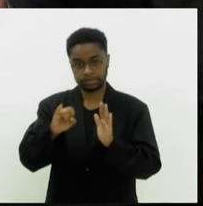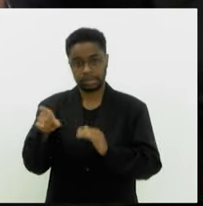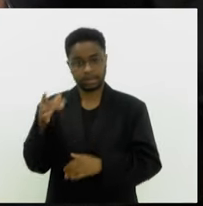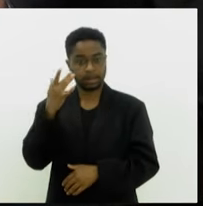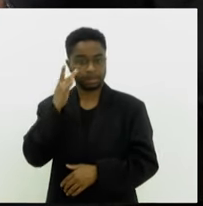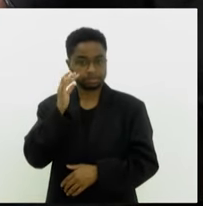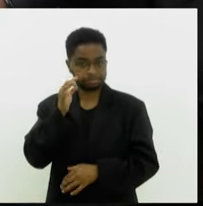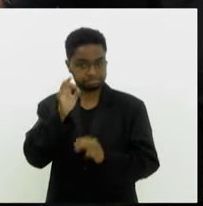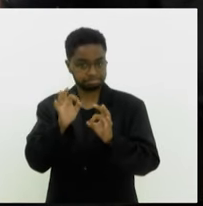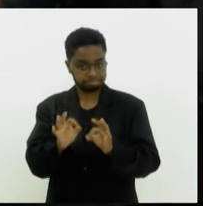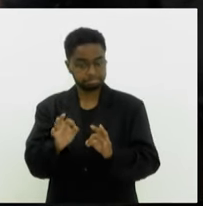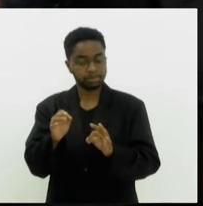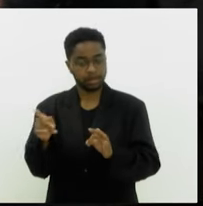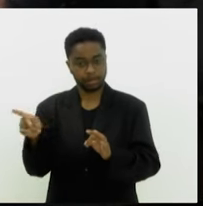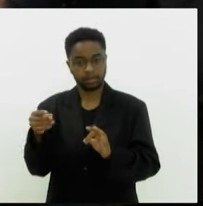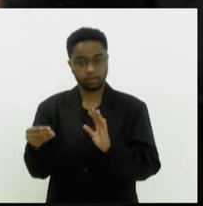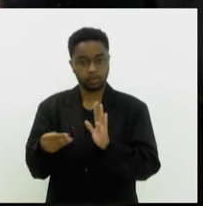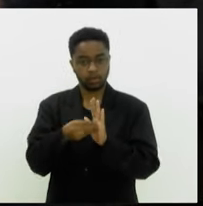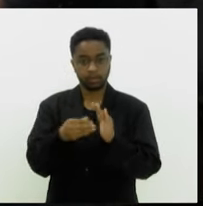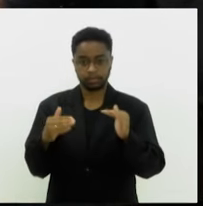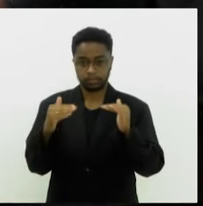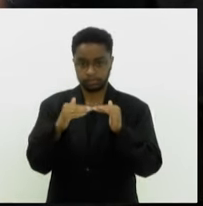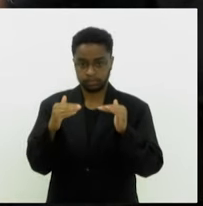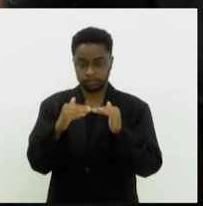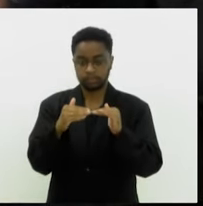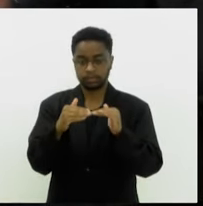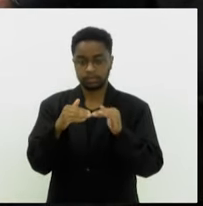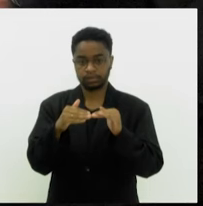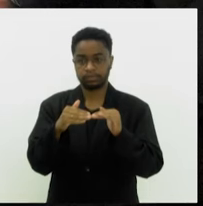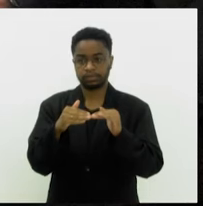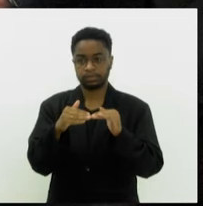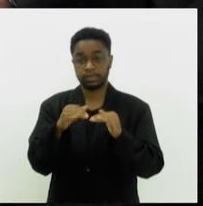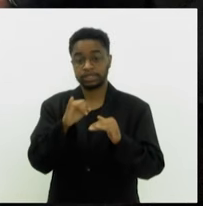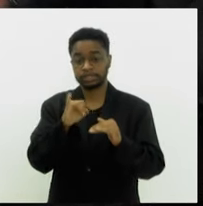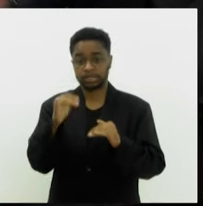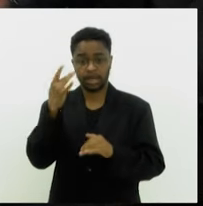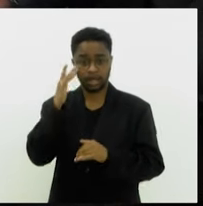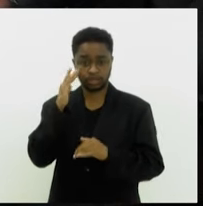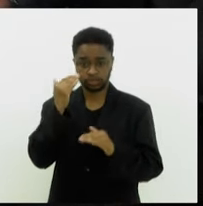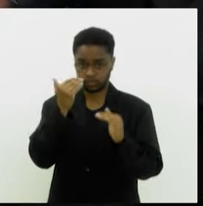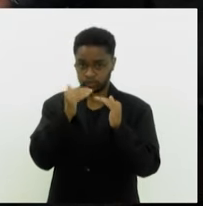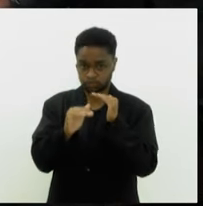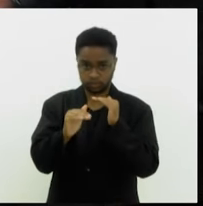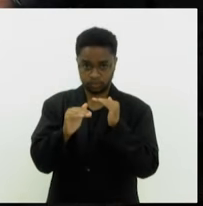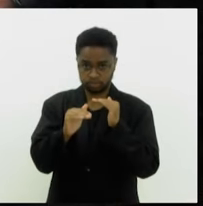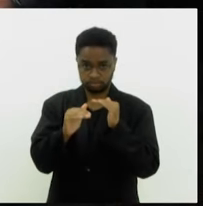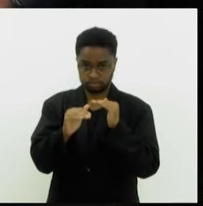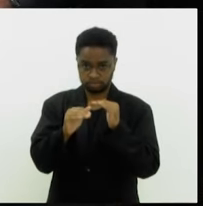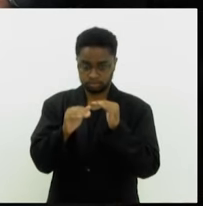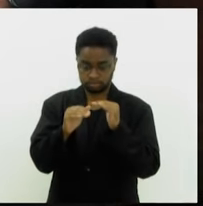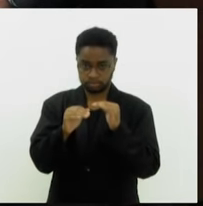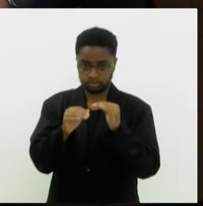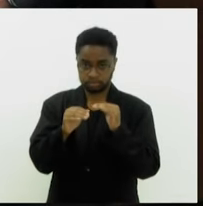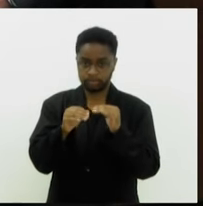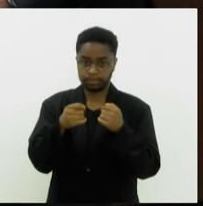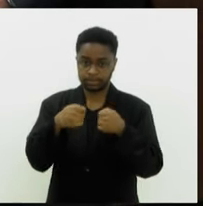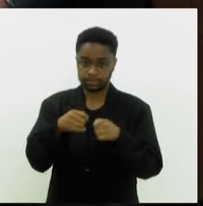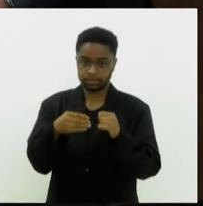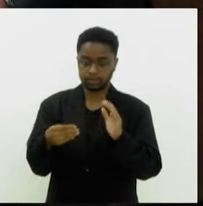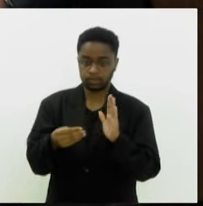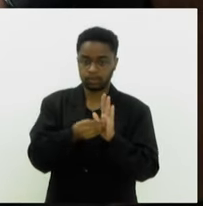vai dizer que é favorável a TIL. E se ele achar que está incorreta, devia ser uma indicação